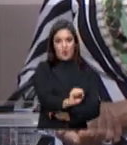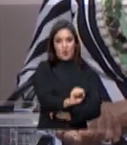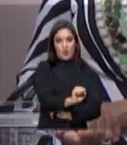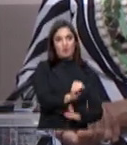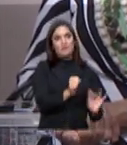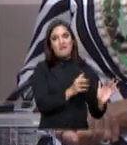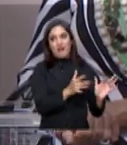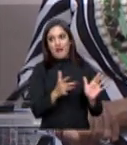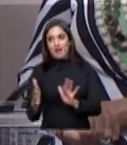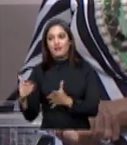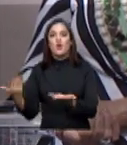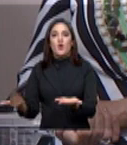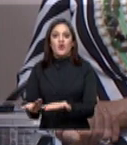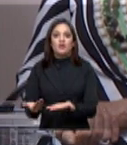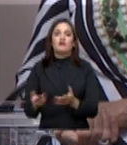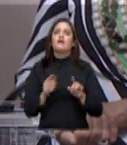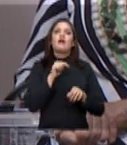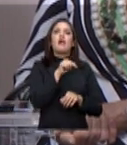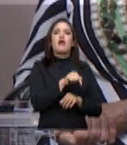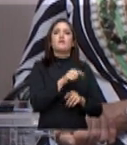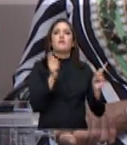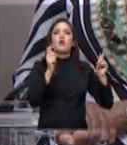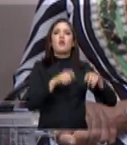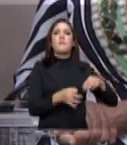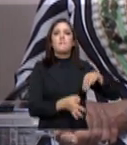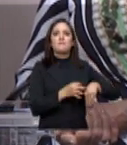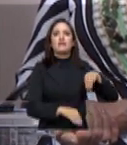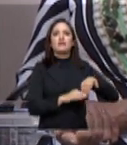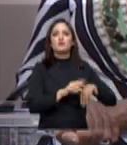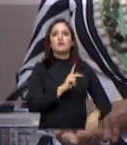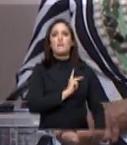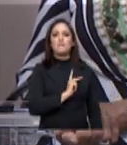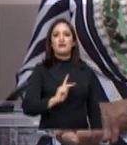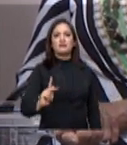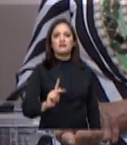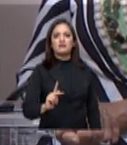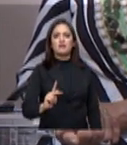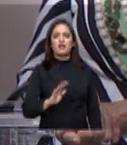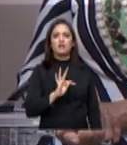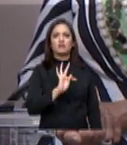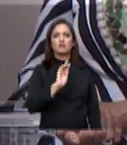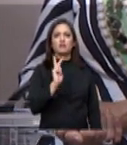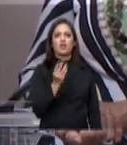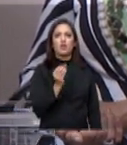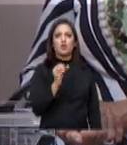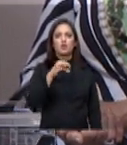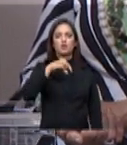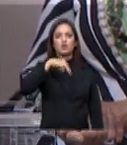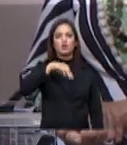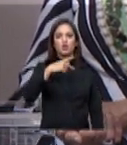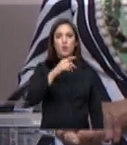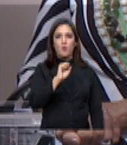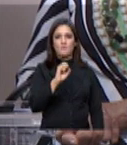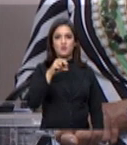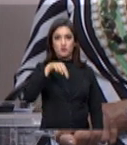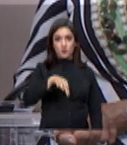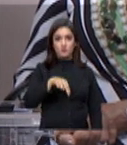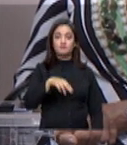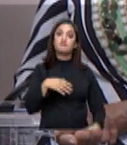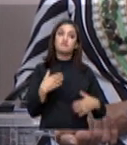1978, sob a competente gestão do eminente ministro-presidente Thompson Flores. Àquela